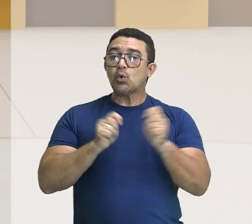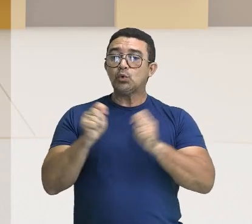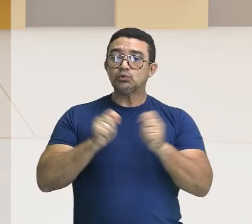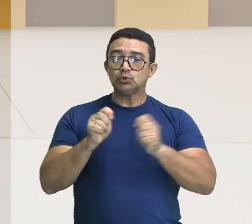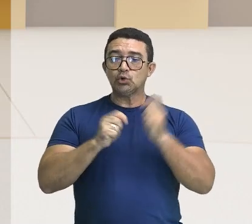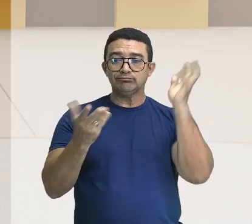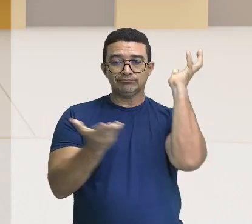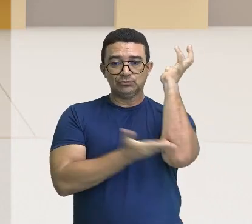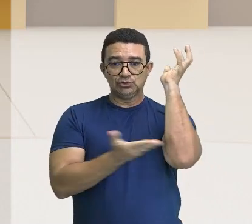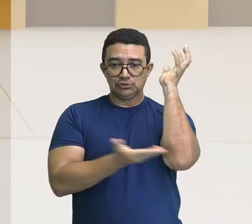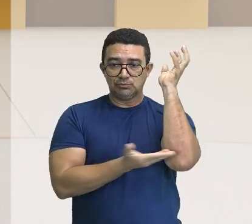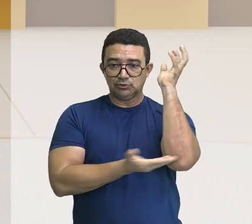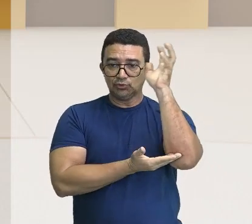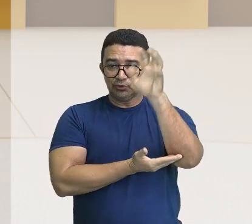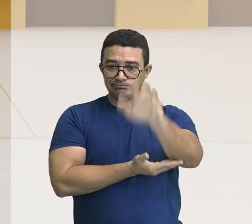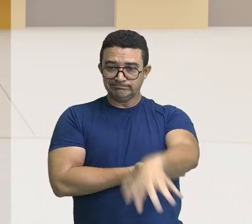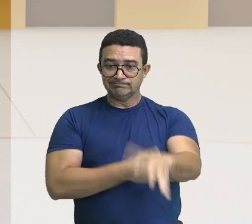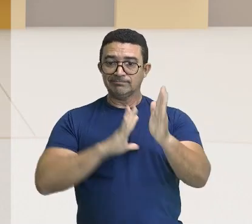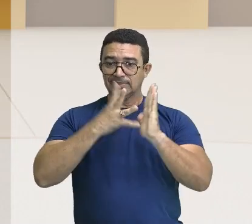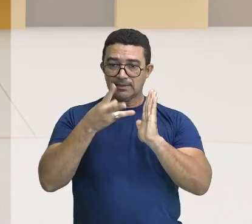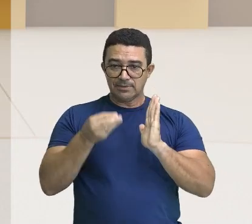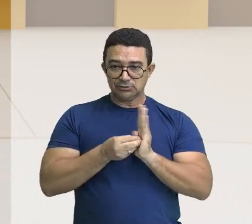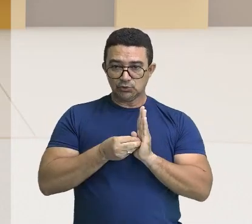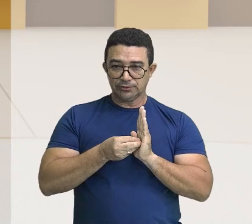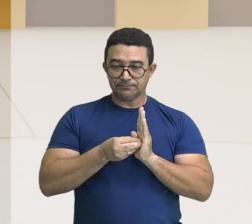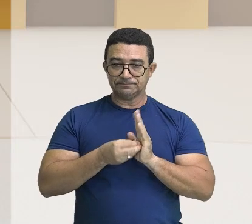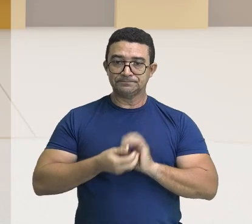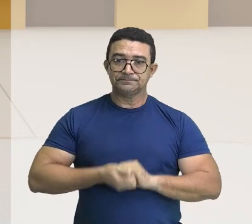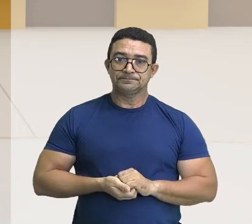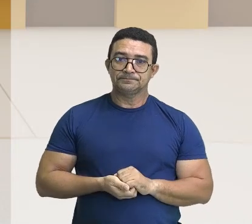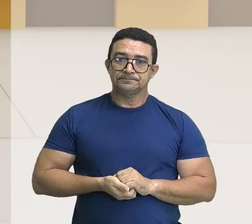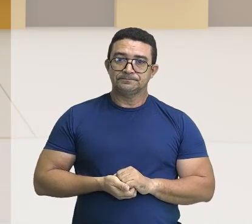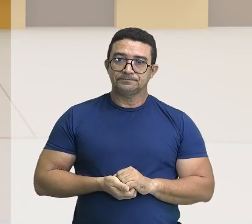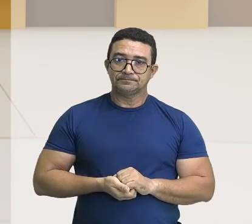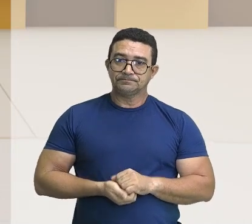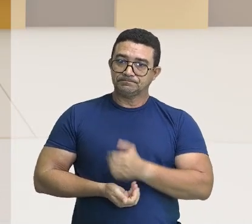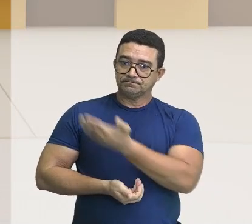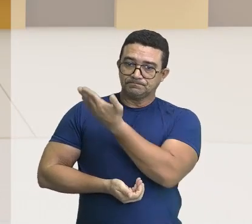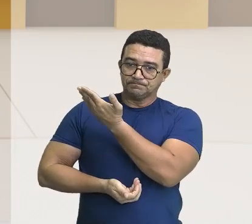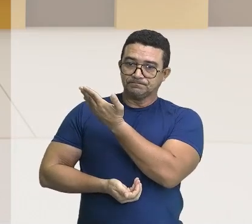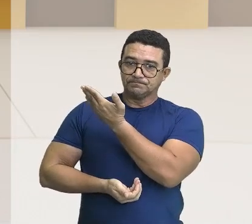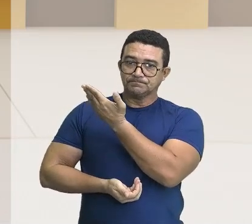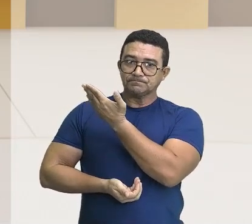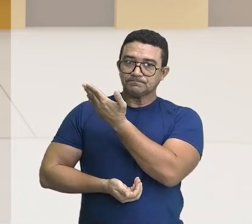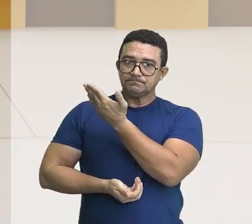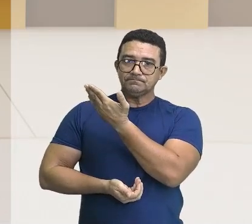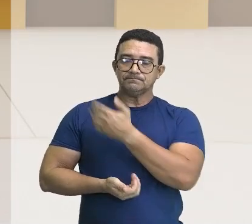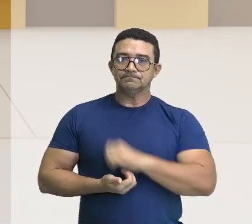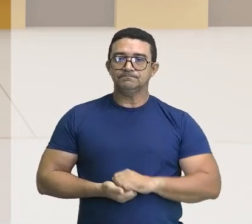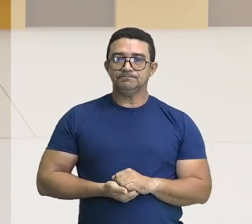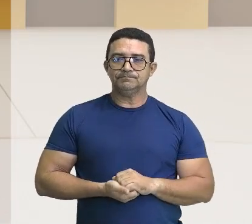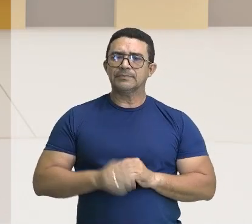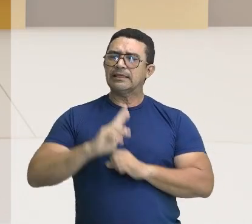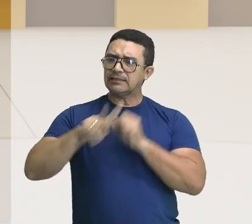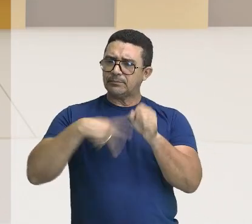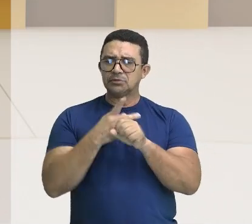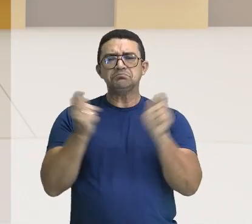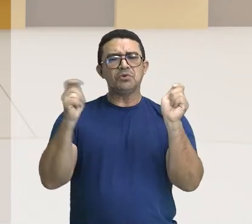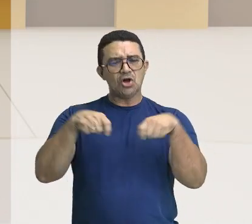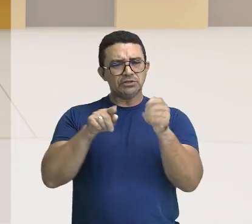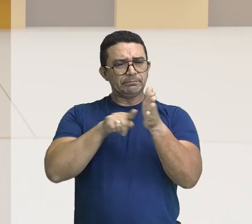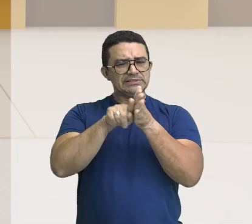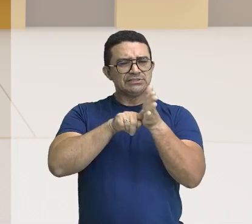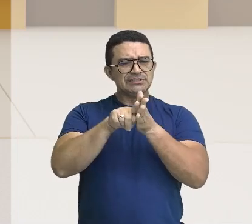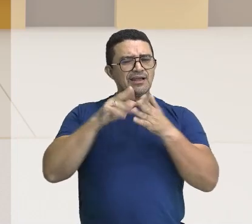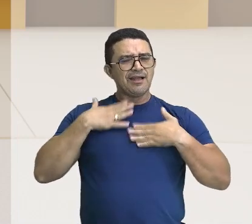do Desmatamento na Amazônia. Vamos colocar aí para vocês, né? Para vocês prestarem um pouquinho. Depois vocês pesquisam com calma um pouco mais e